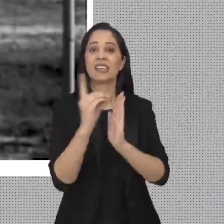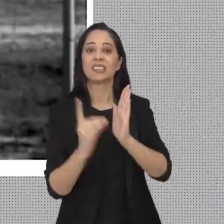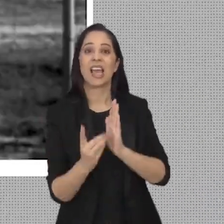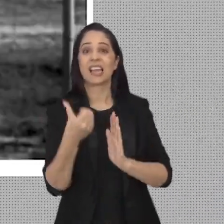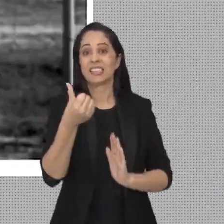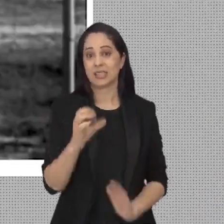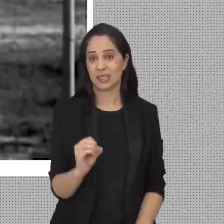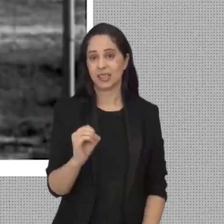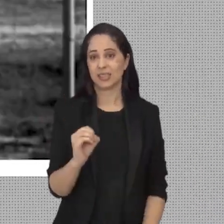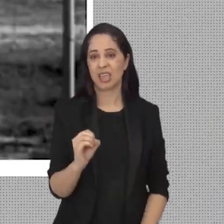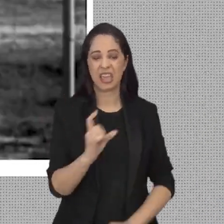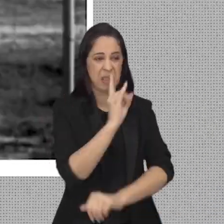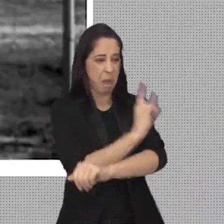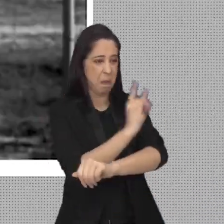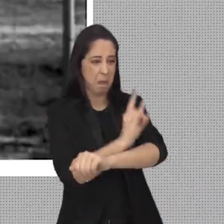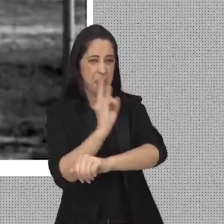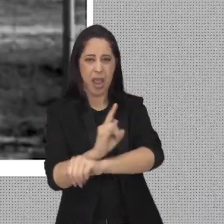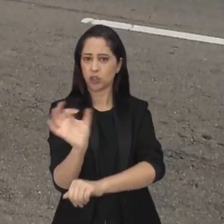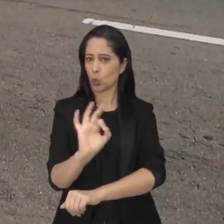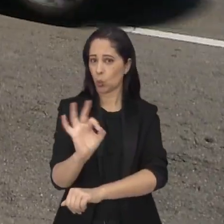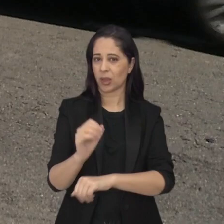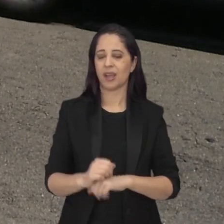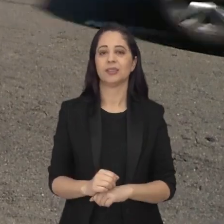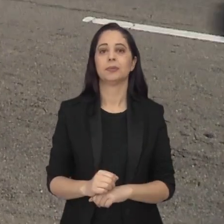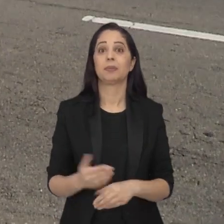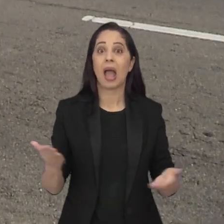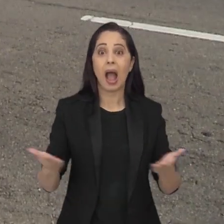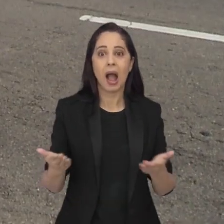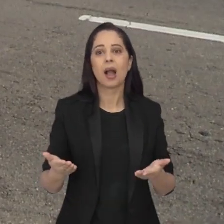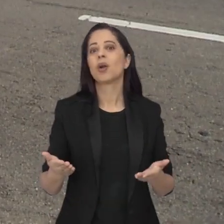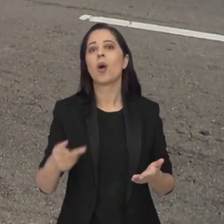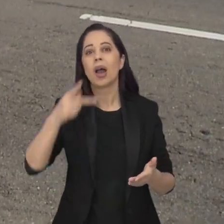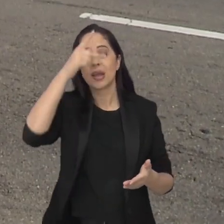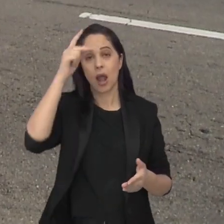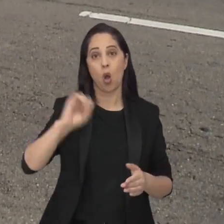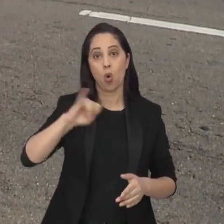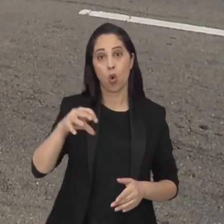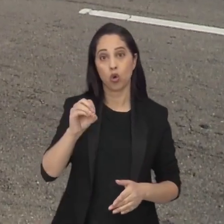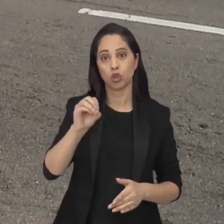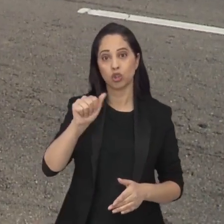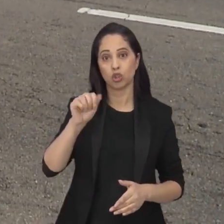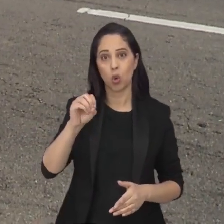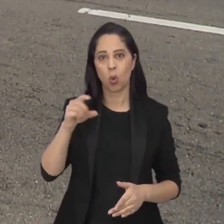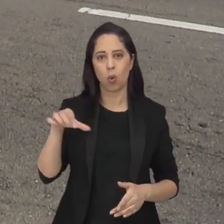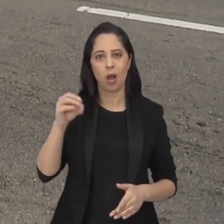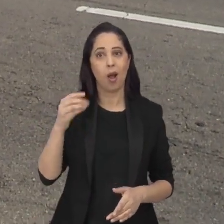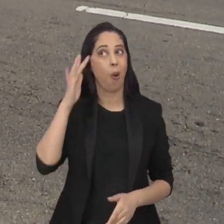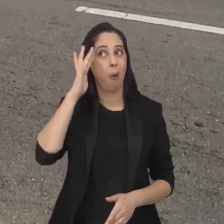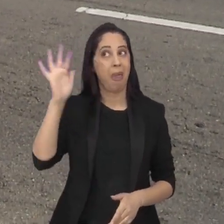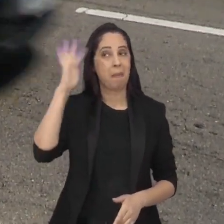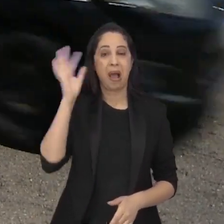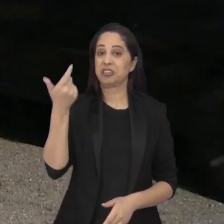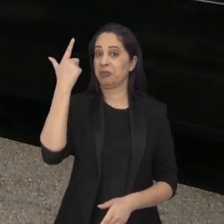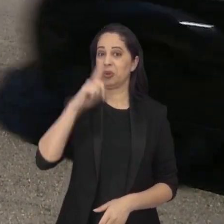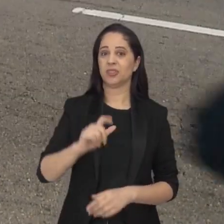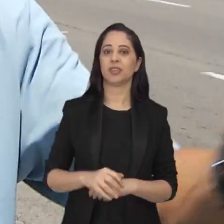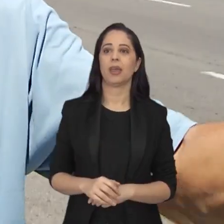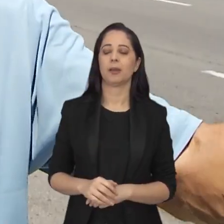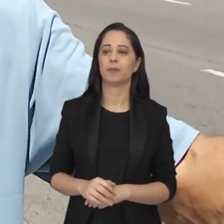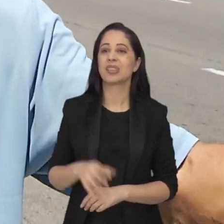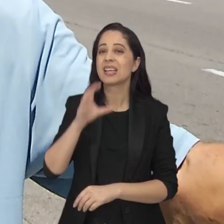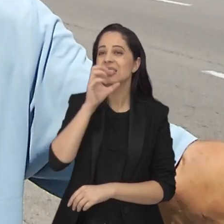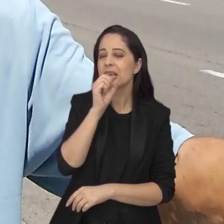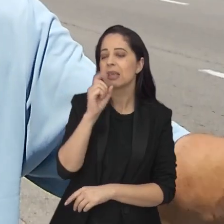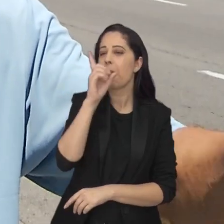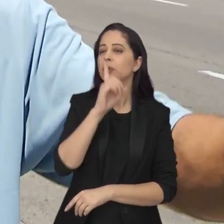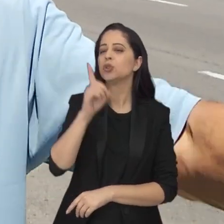de 60, ainda sem prédios no entorno. Quem passa por aqui todos os dias, como o João, tem dificuldade de imaginar como era. Em